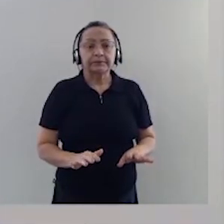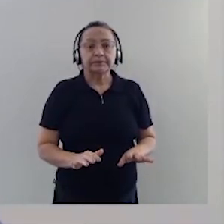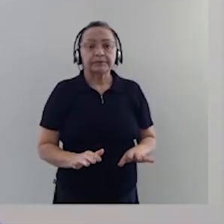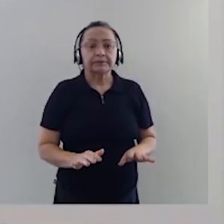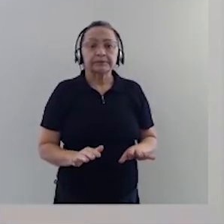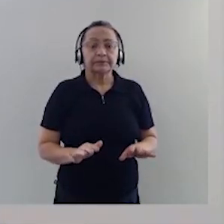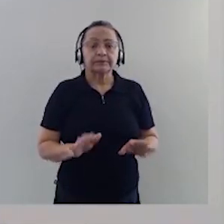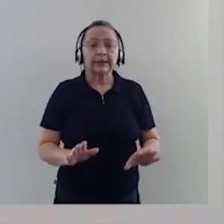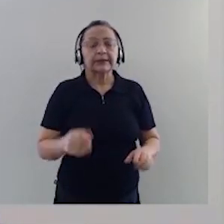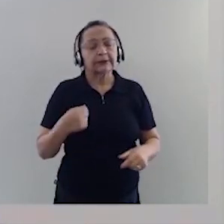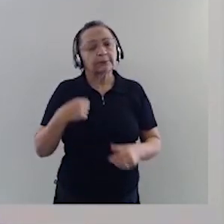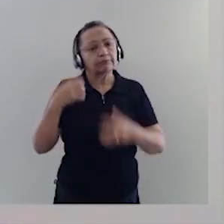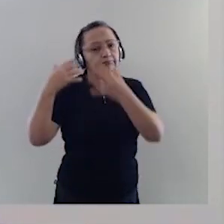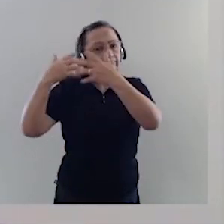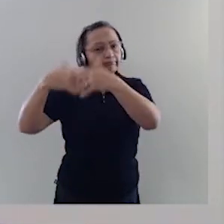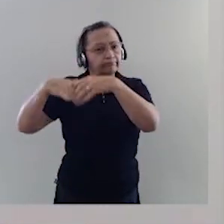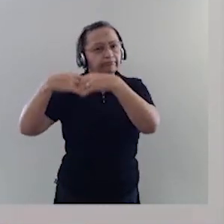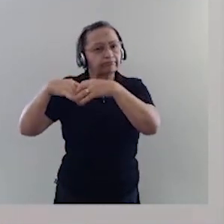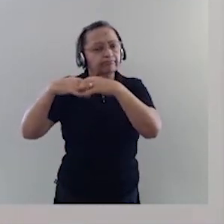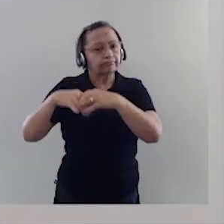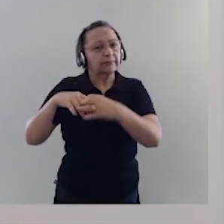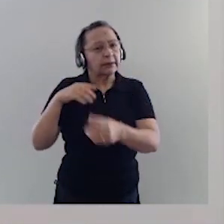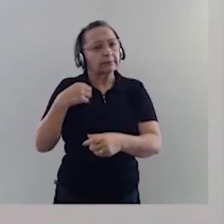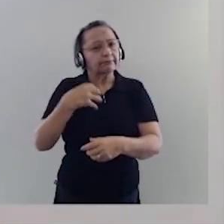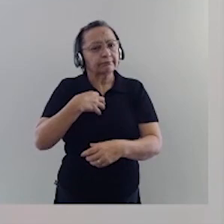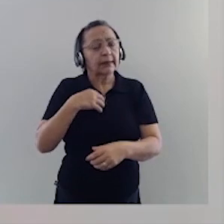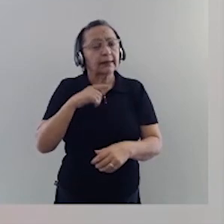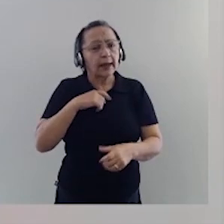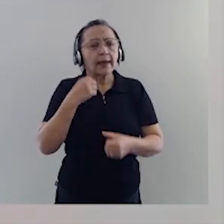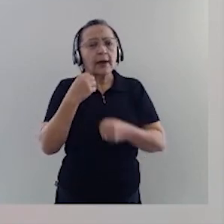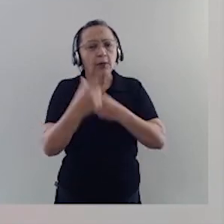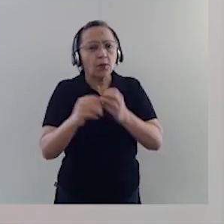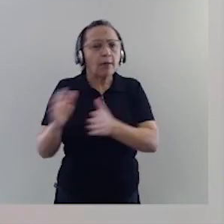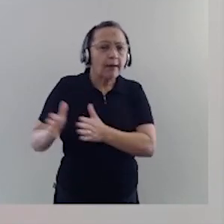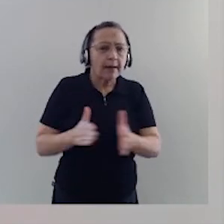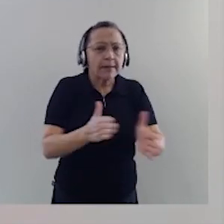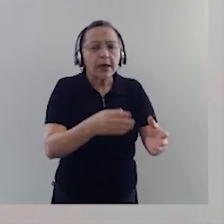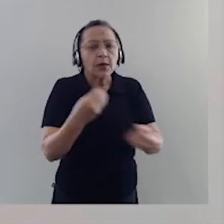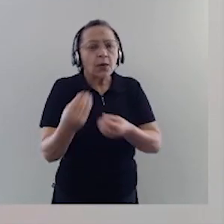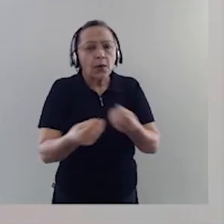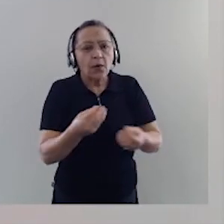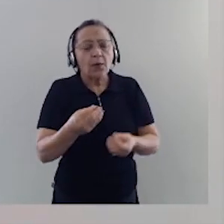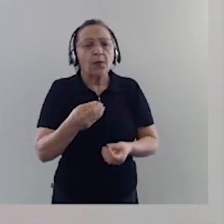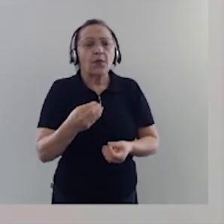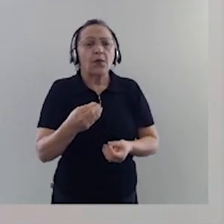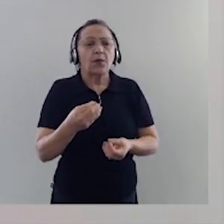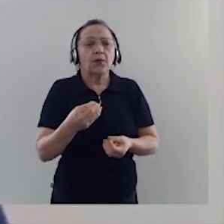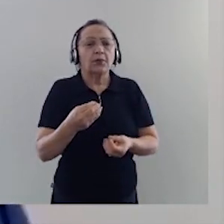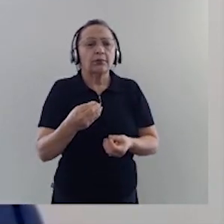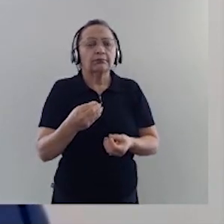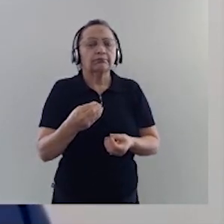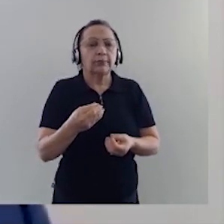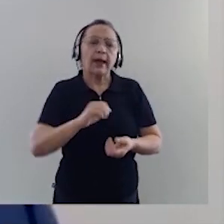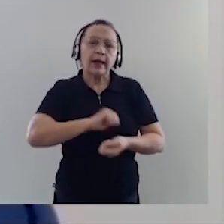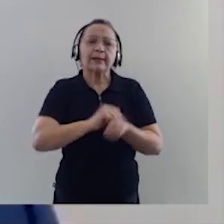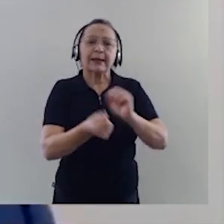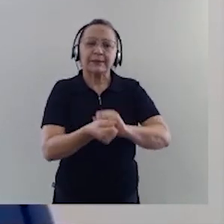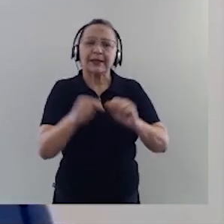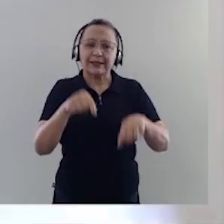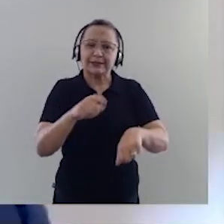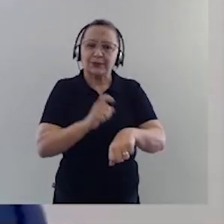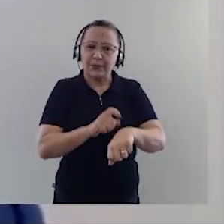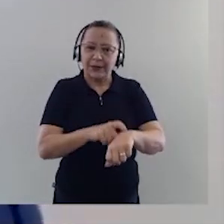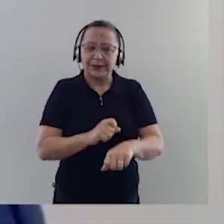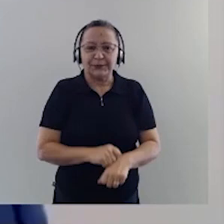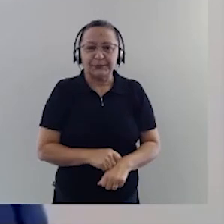assim, penso que nós temos ferramentas, instrumentos importantes para lidar com esse momento.